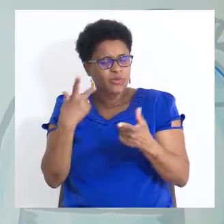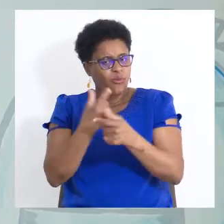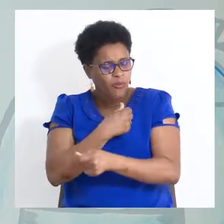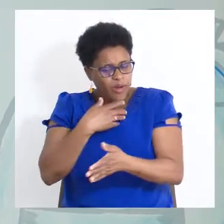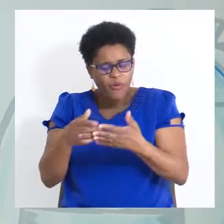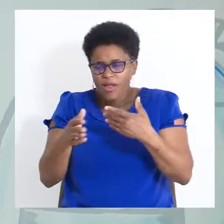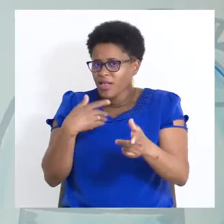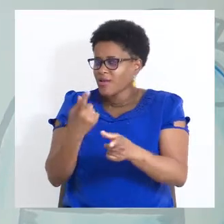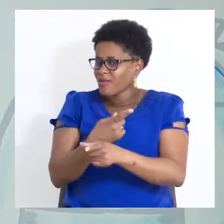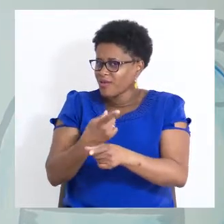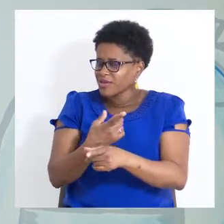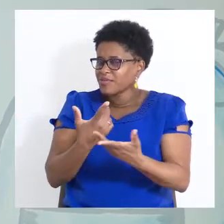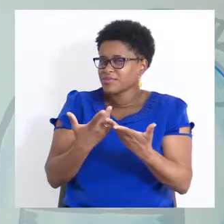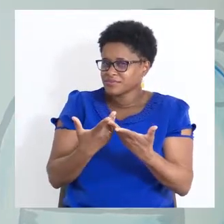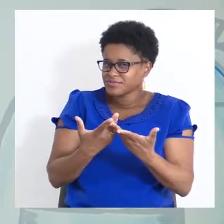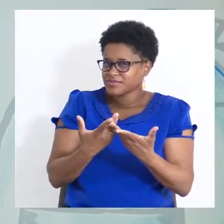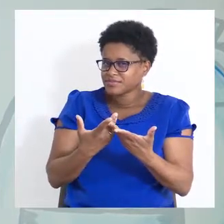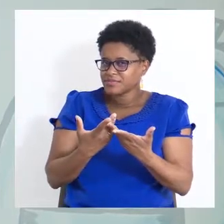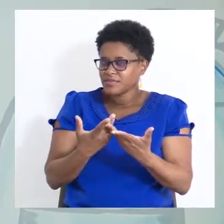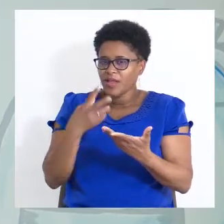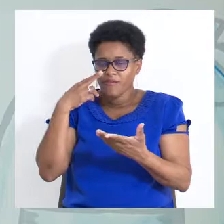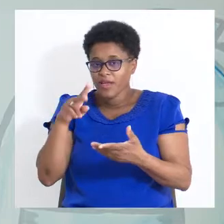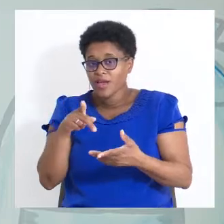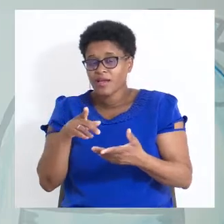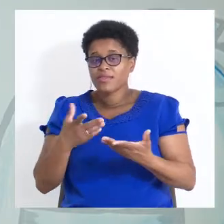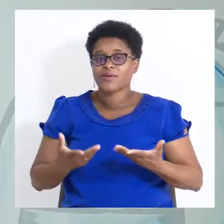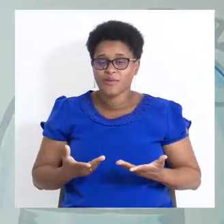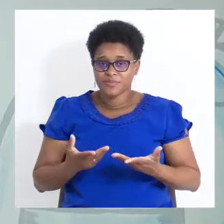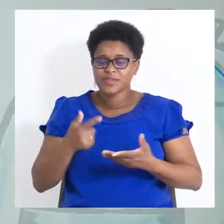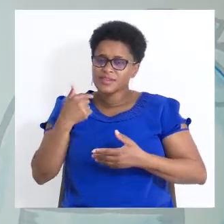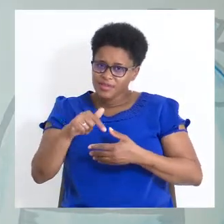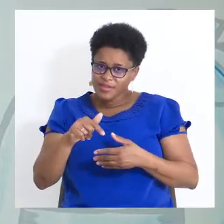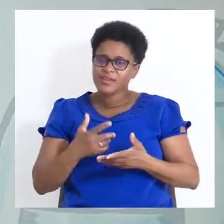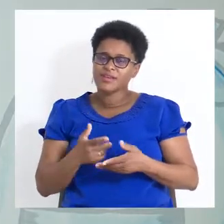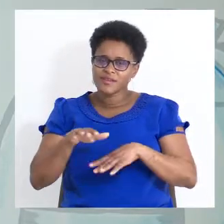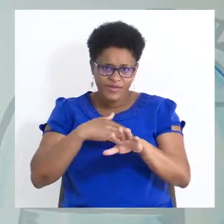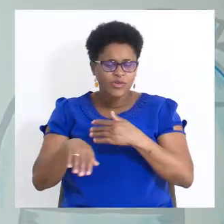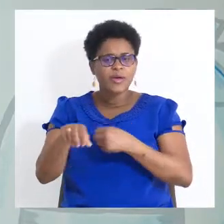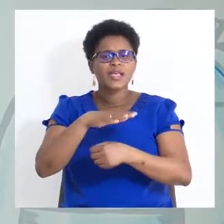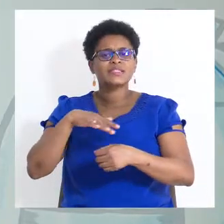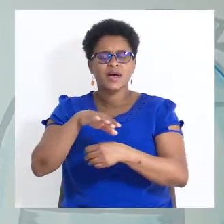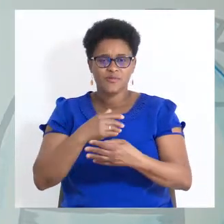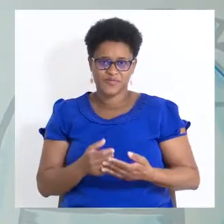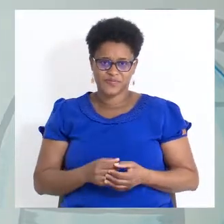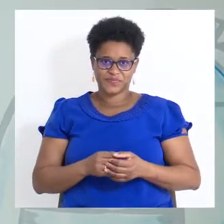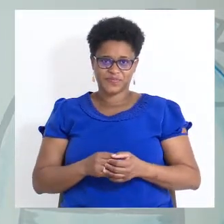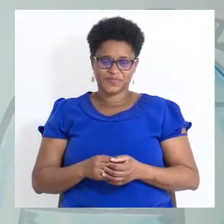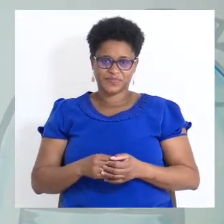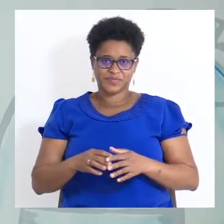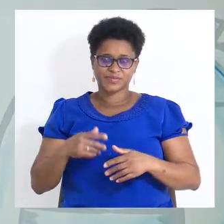que compres qualquer coisa como, ok? Repara então, estás a praticar a ação